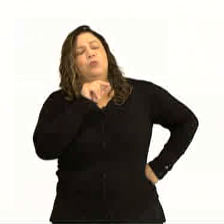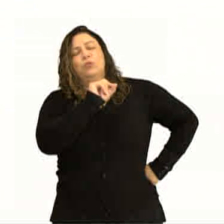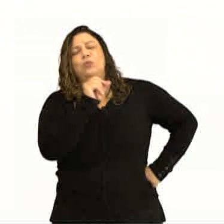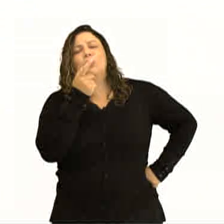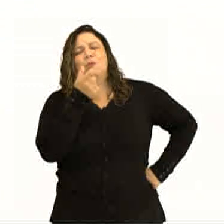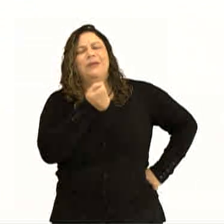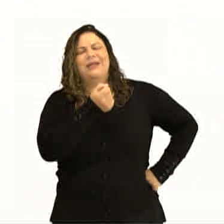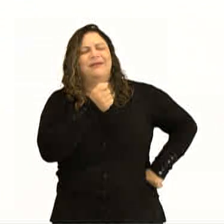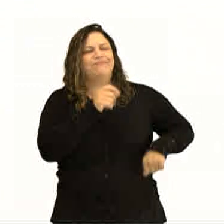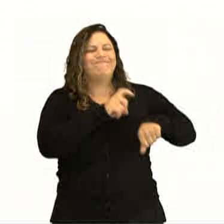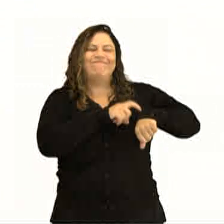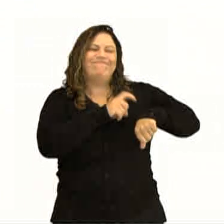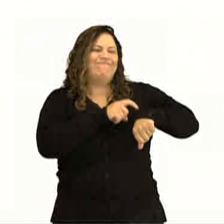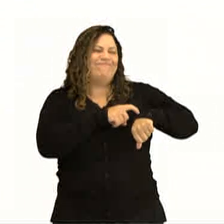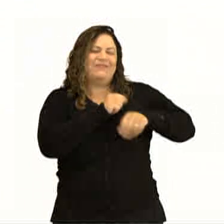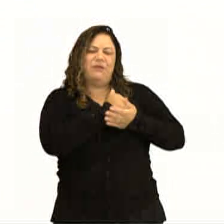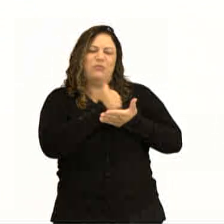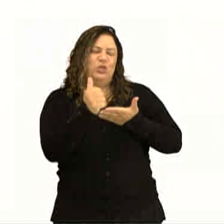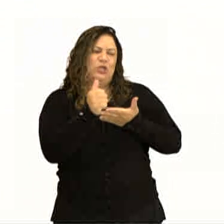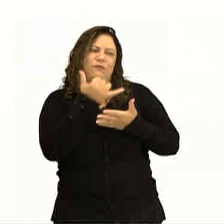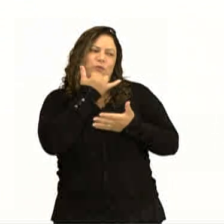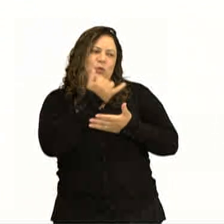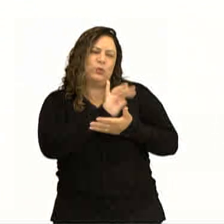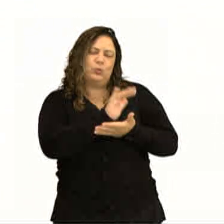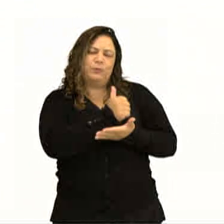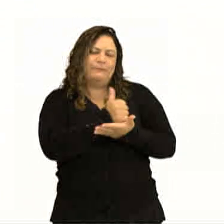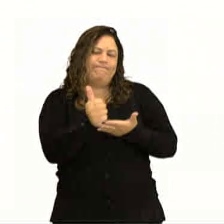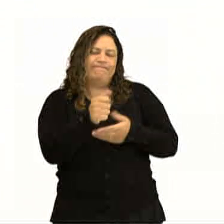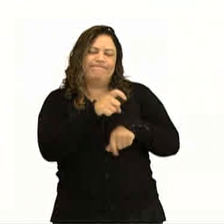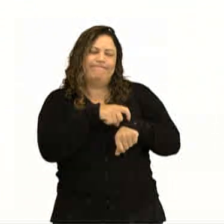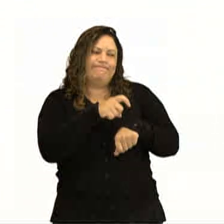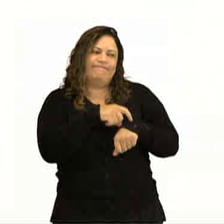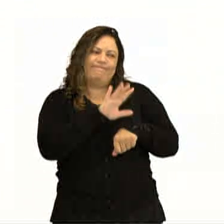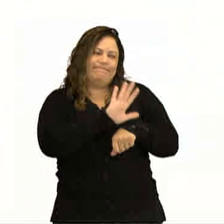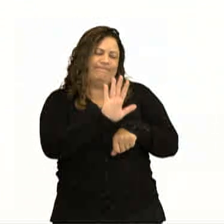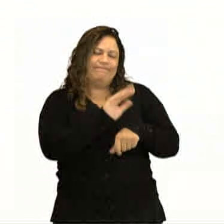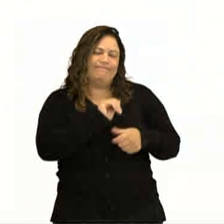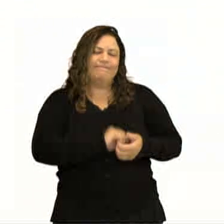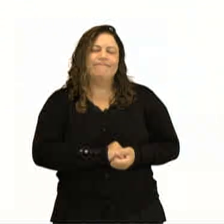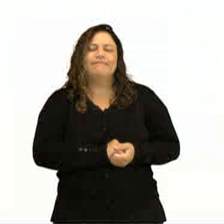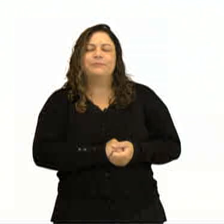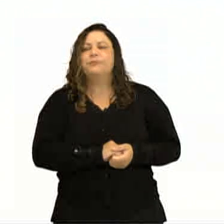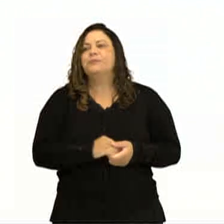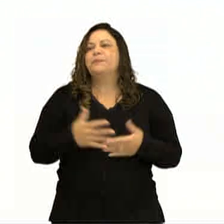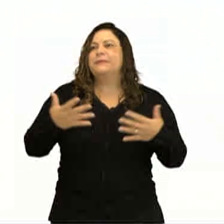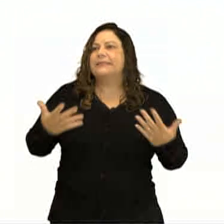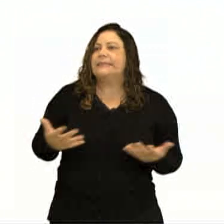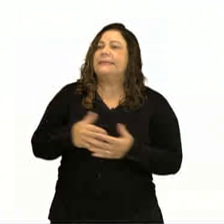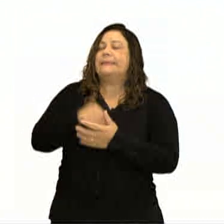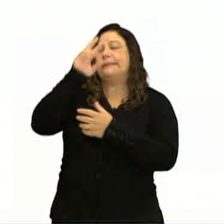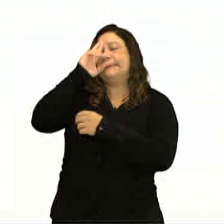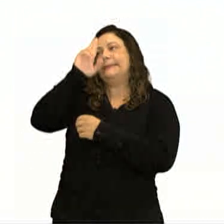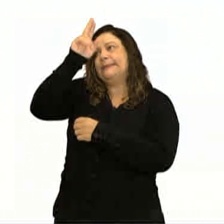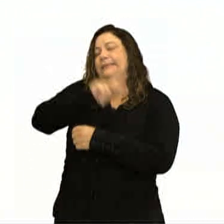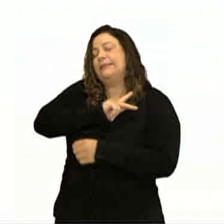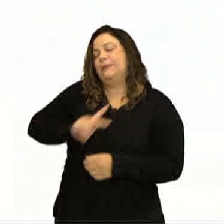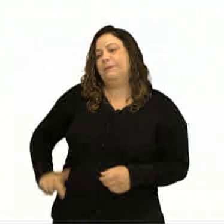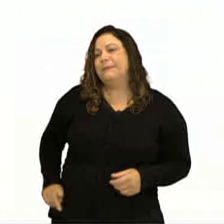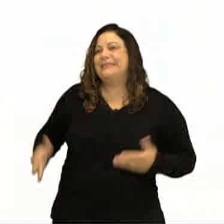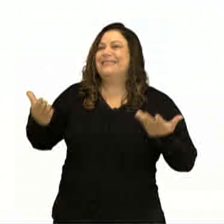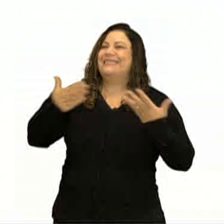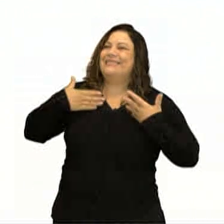que seu tempo se esgotara, não havia mais por que fugir. Senhor presidente,